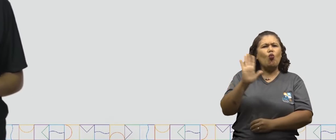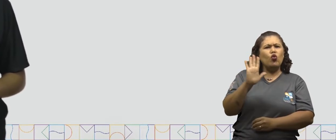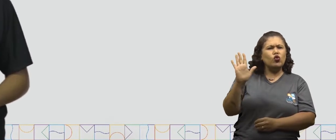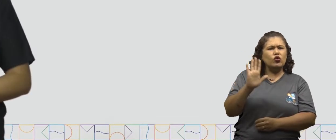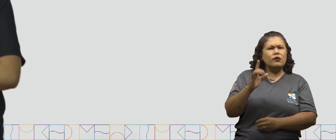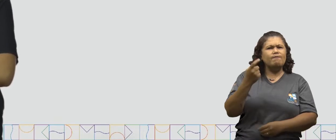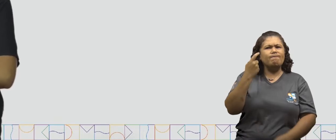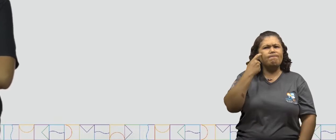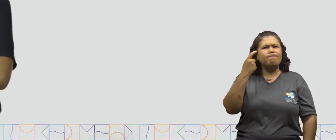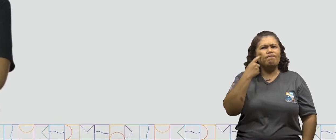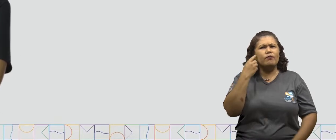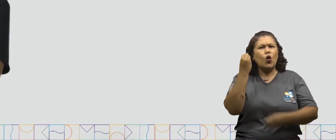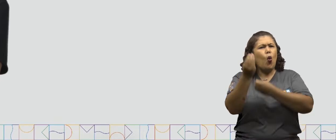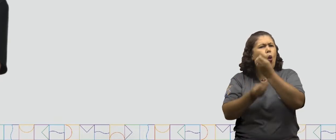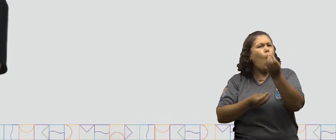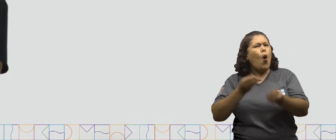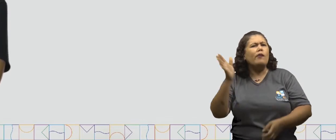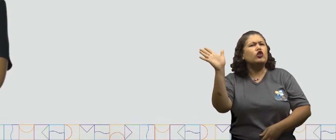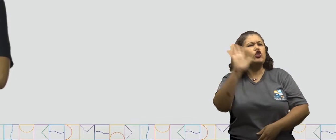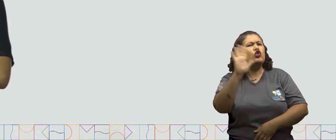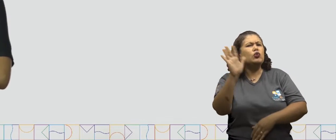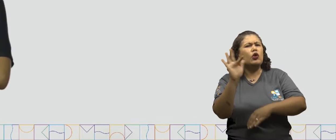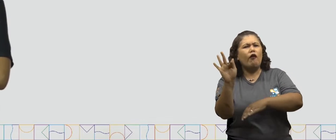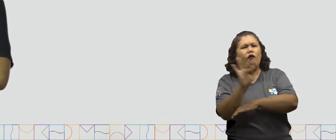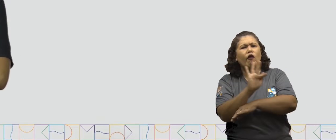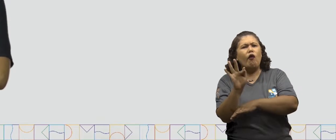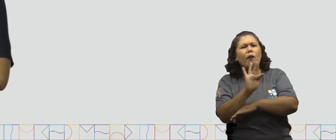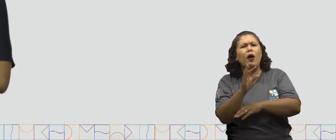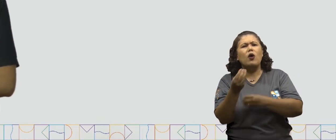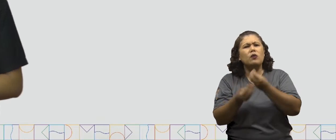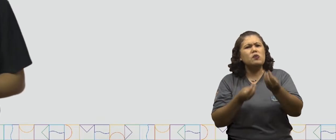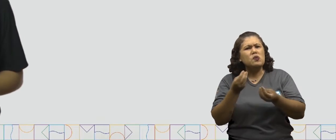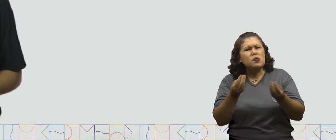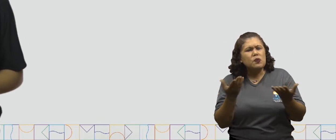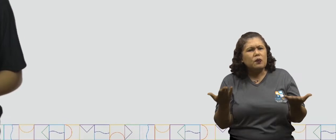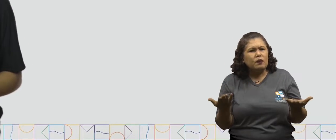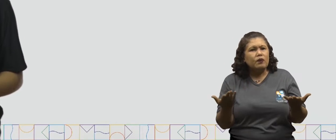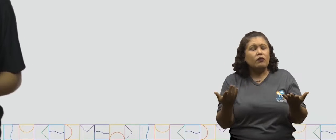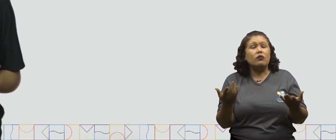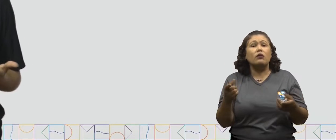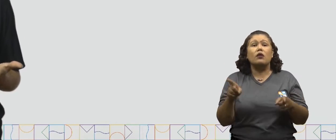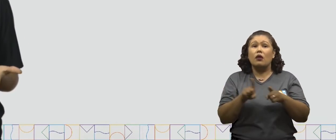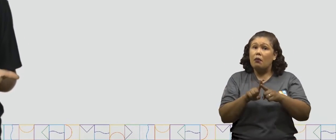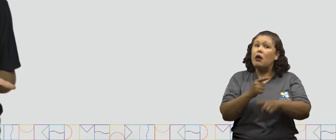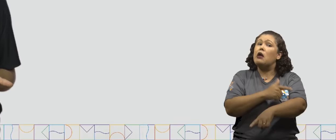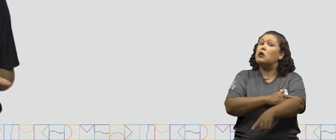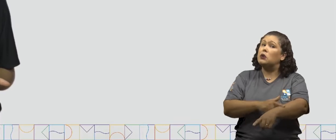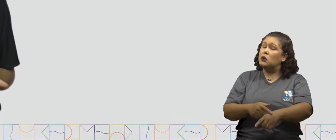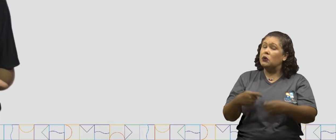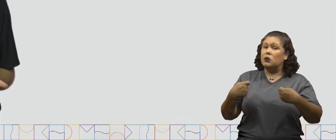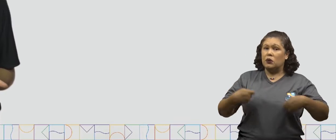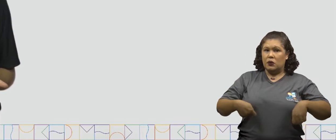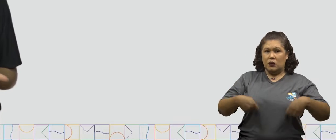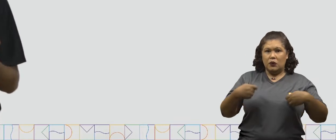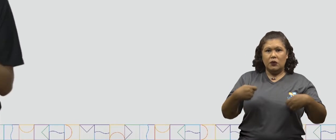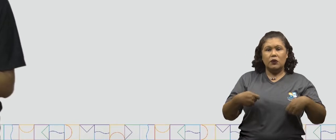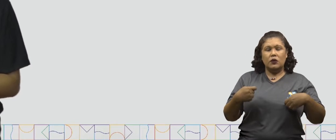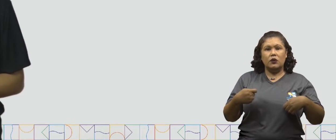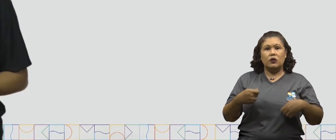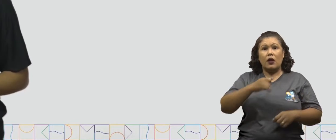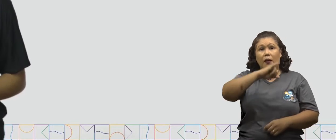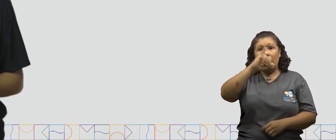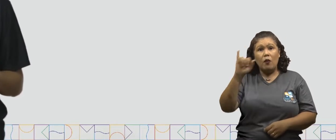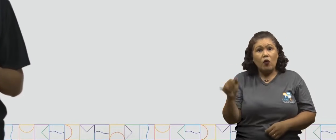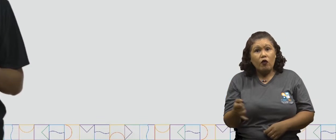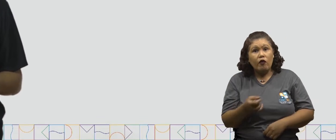despedida. Qual será a despedida da carta? Podemos ser formais, assim como fomos na saudação.